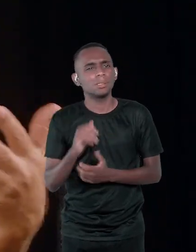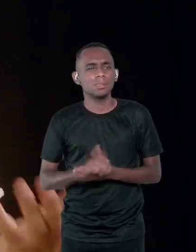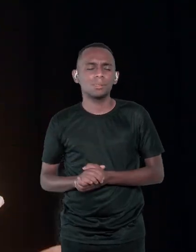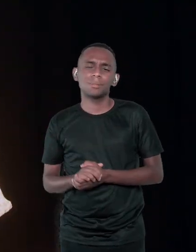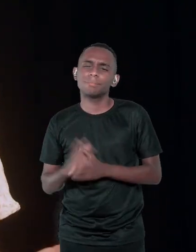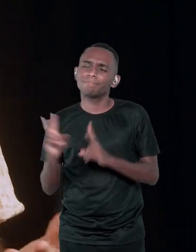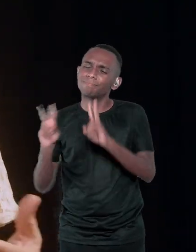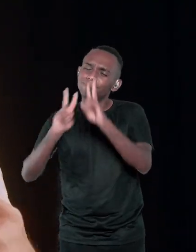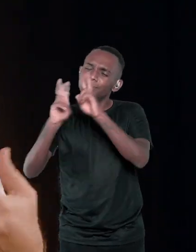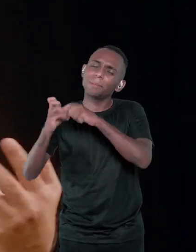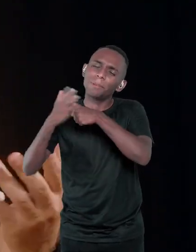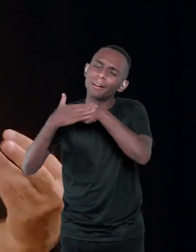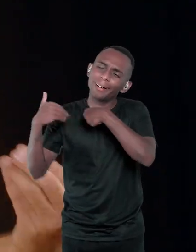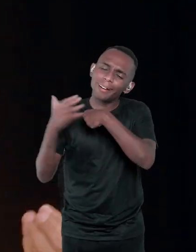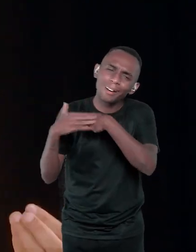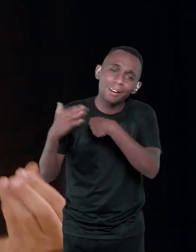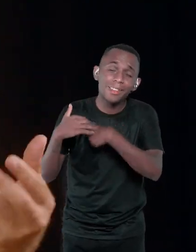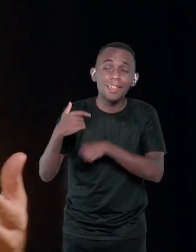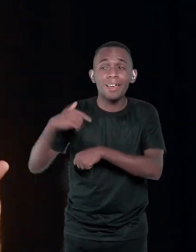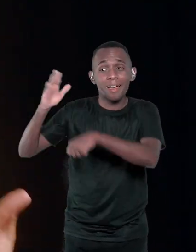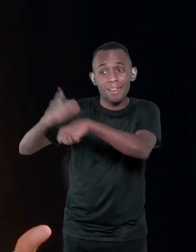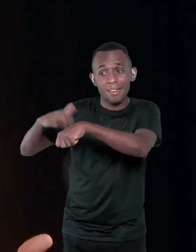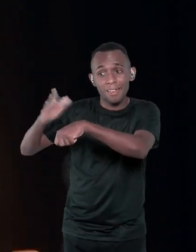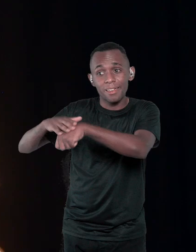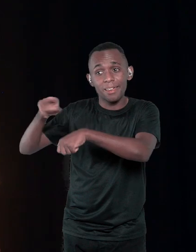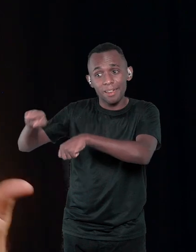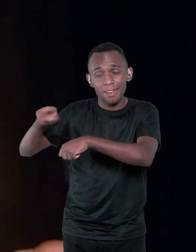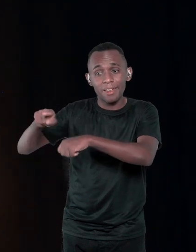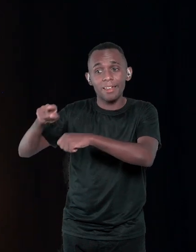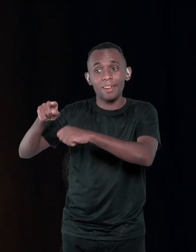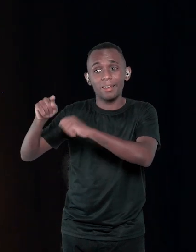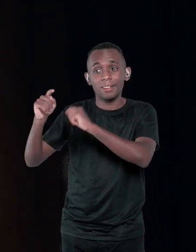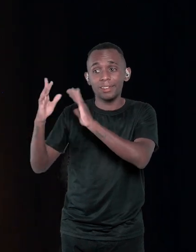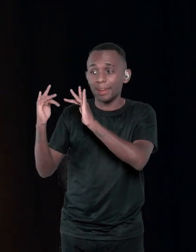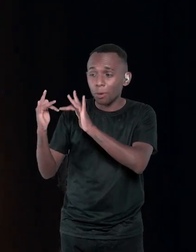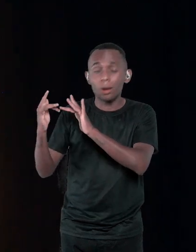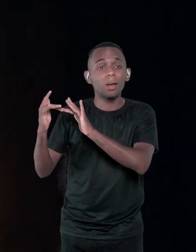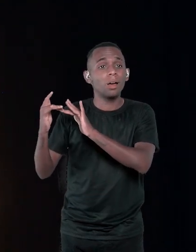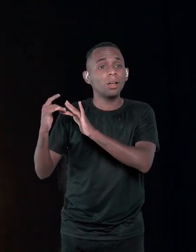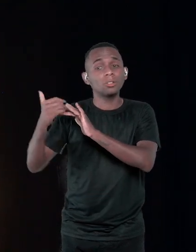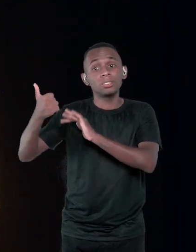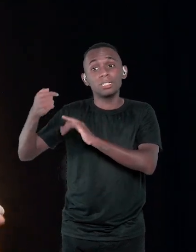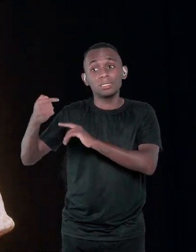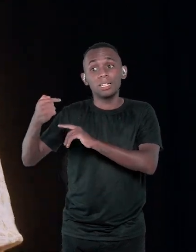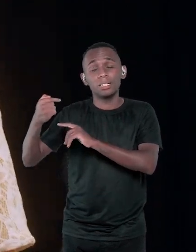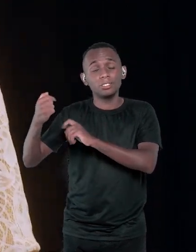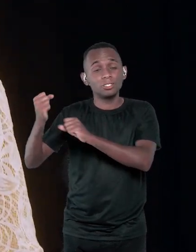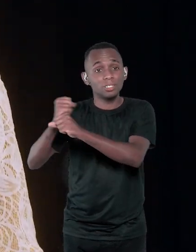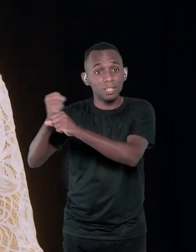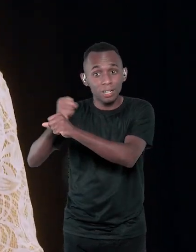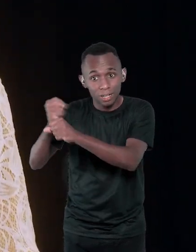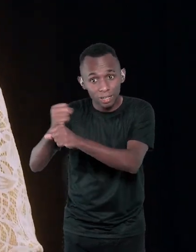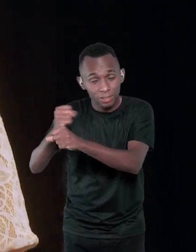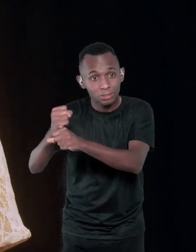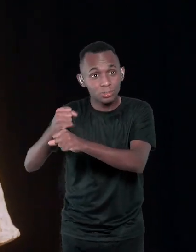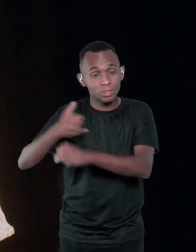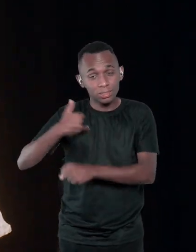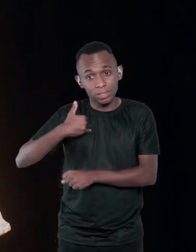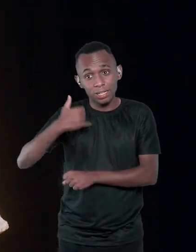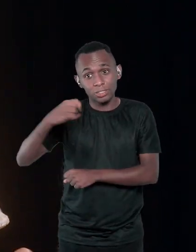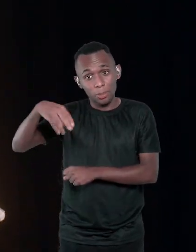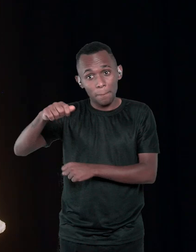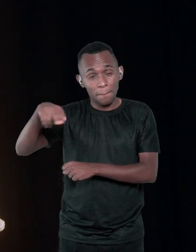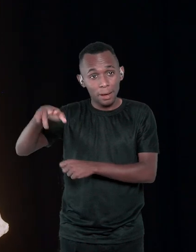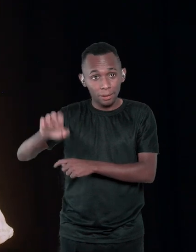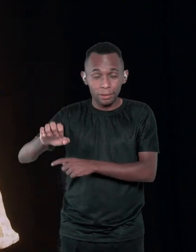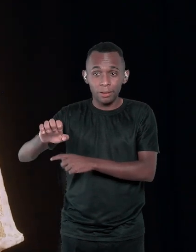ela falava até isso com carinho. Ela falou assim, eu fiquei com o Mané 17 anos. Eu tenho 90.